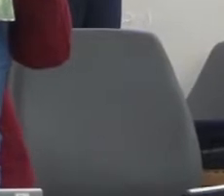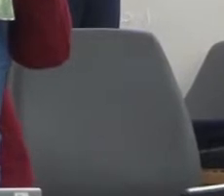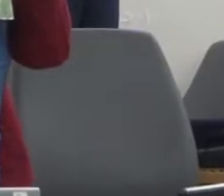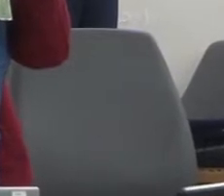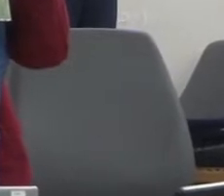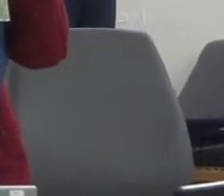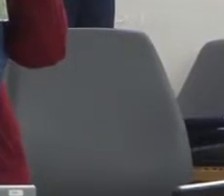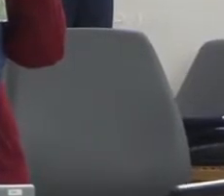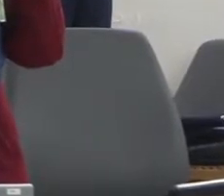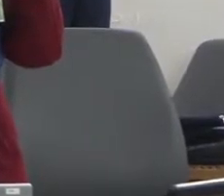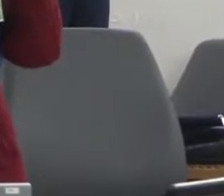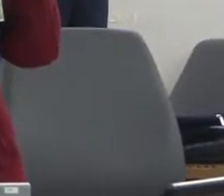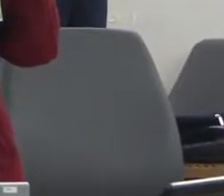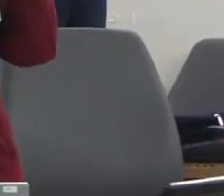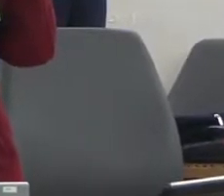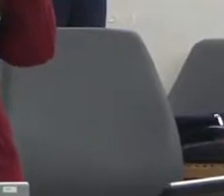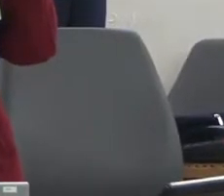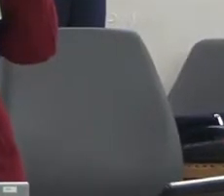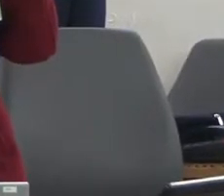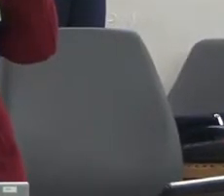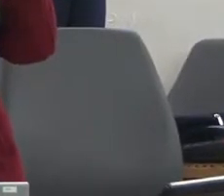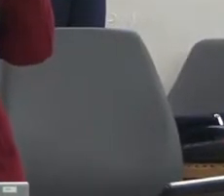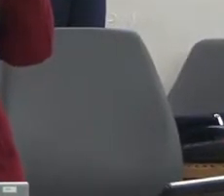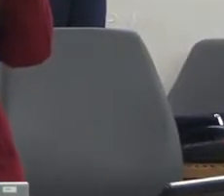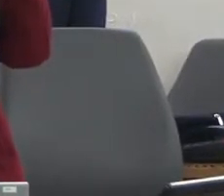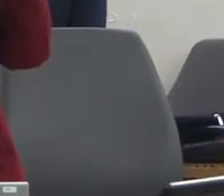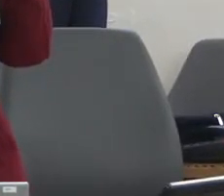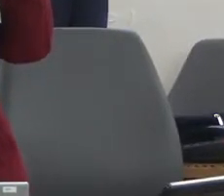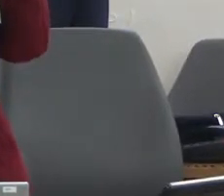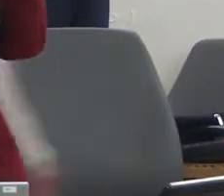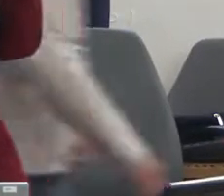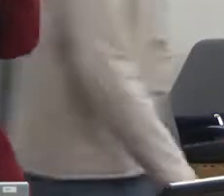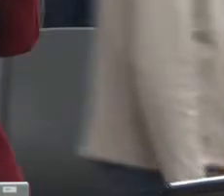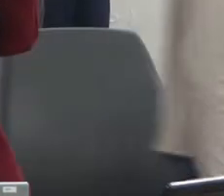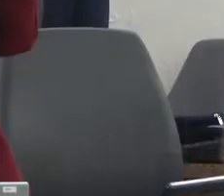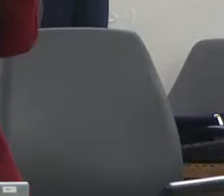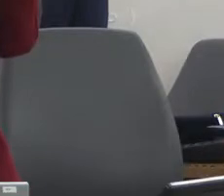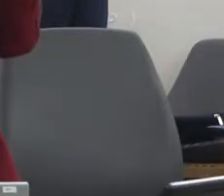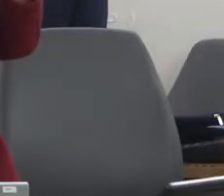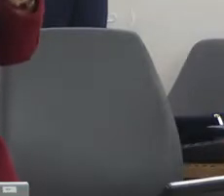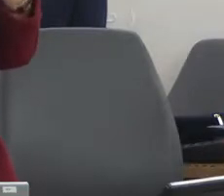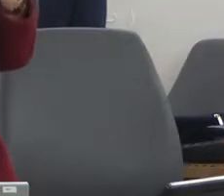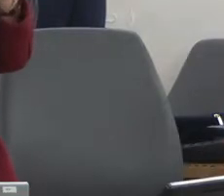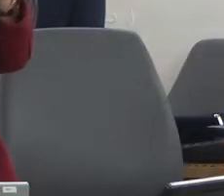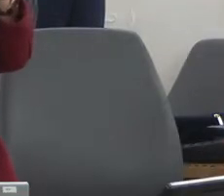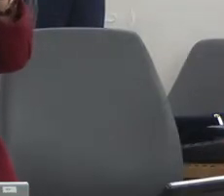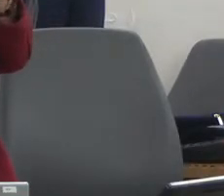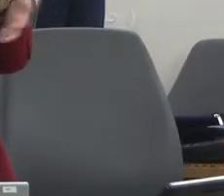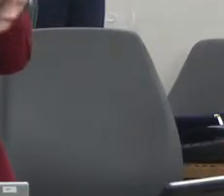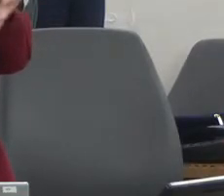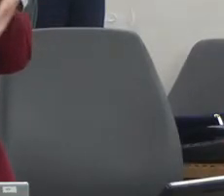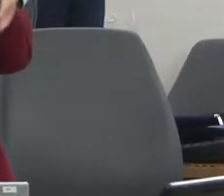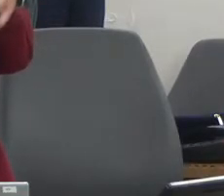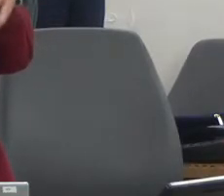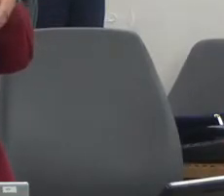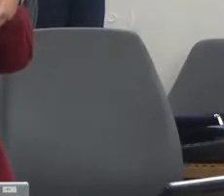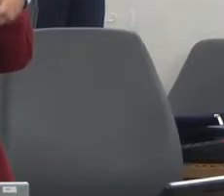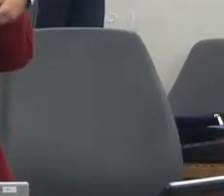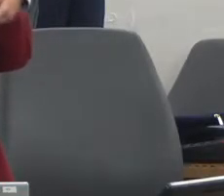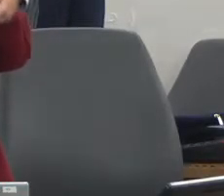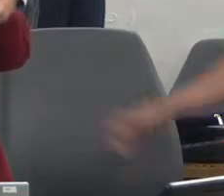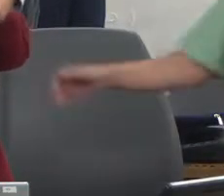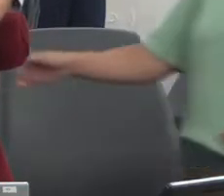a maquete segura maquete professora salve a Serra do